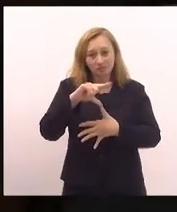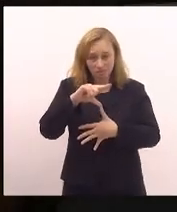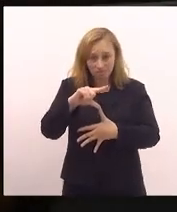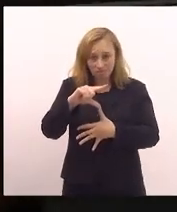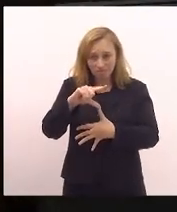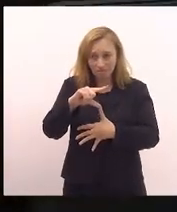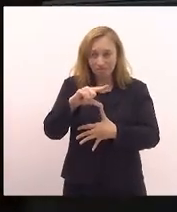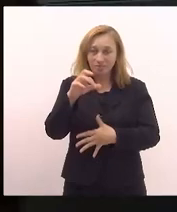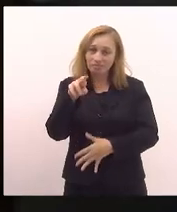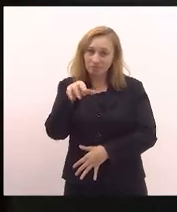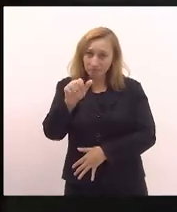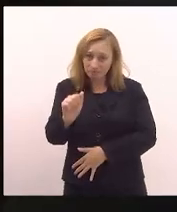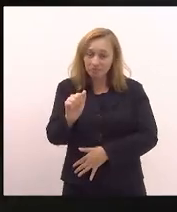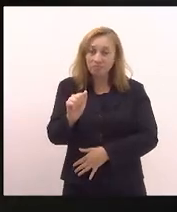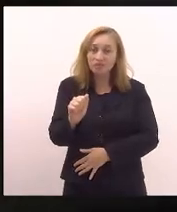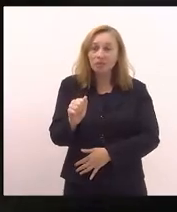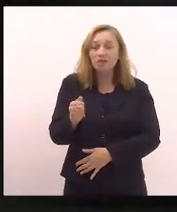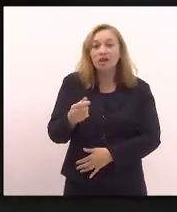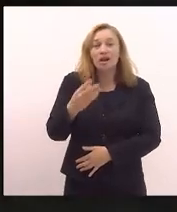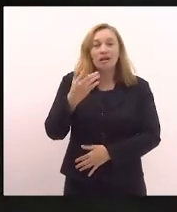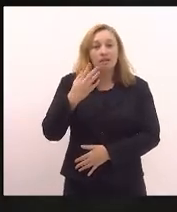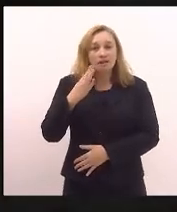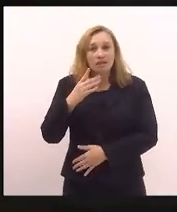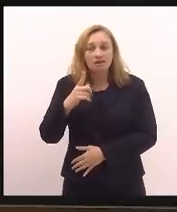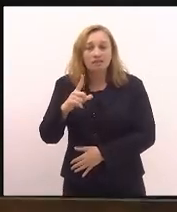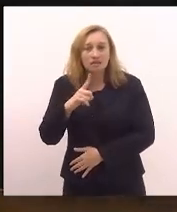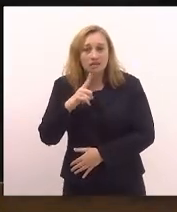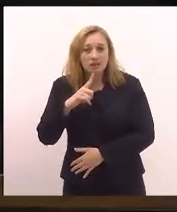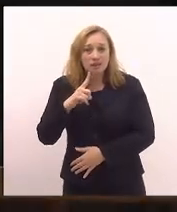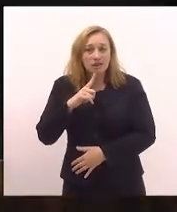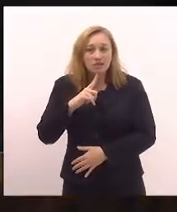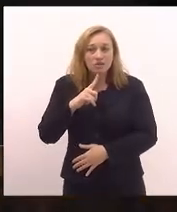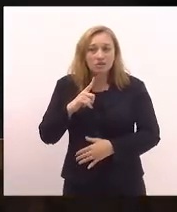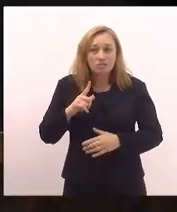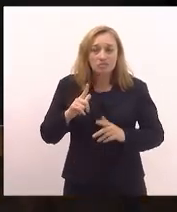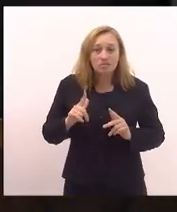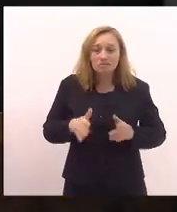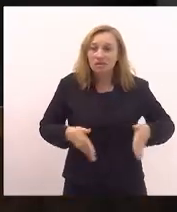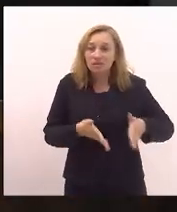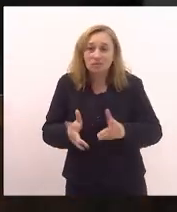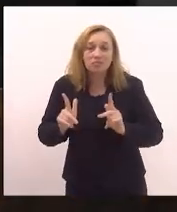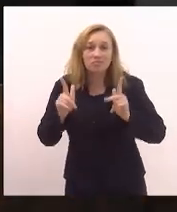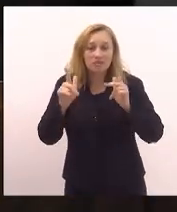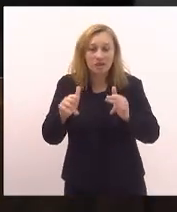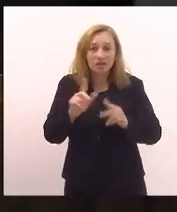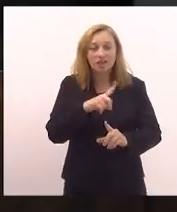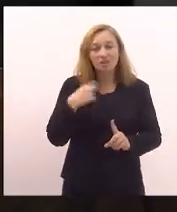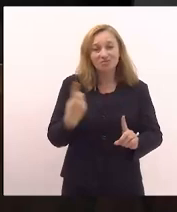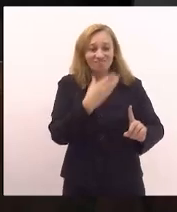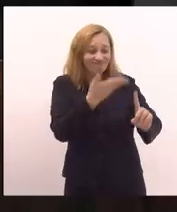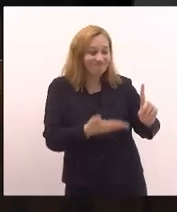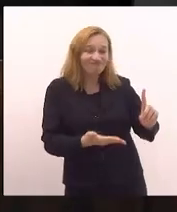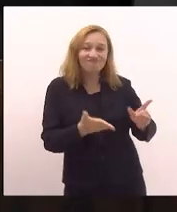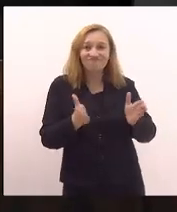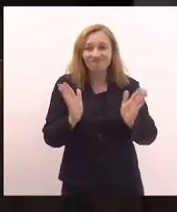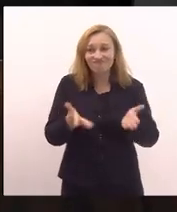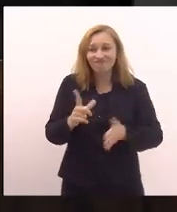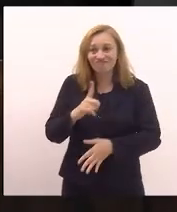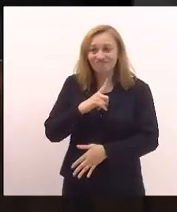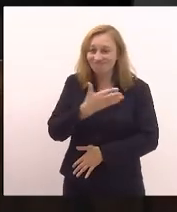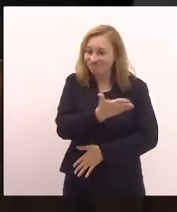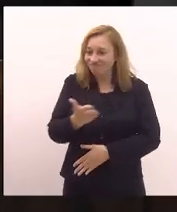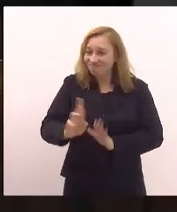e caribenhas tenham o mesmo protagonismo que nossas homenageadas estão tendo hoje.